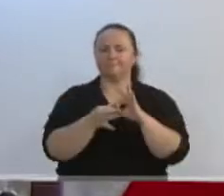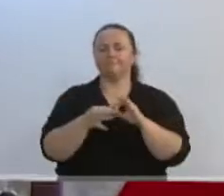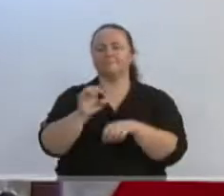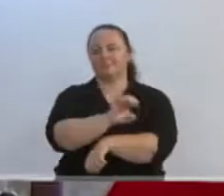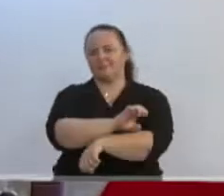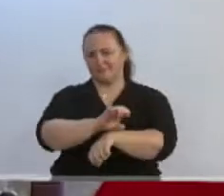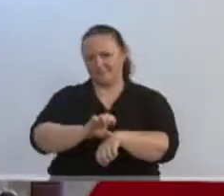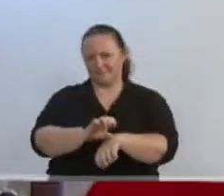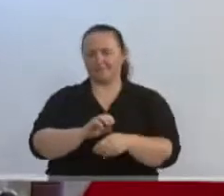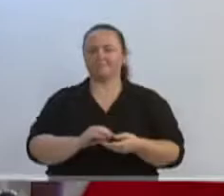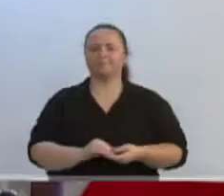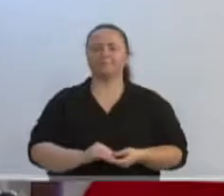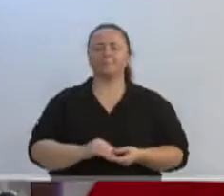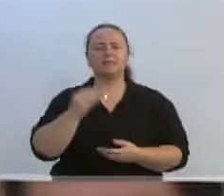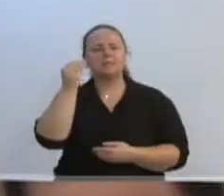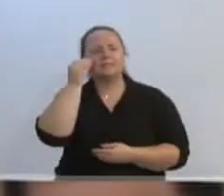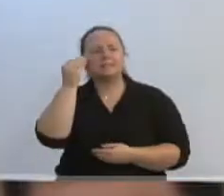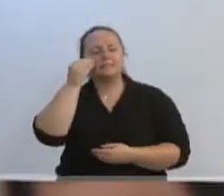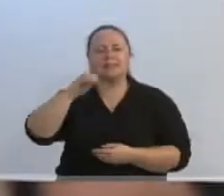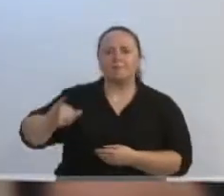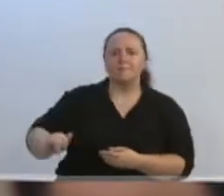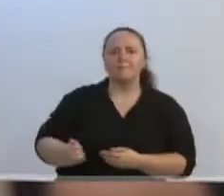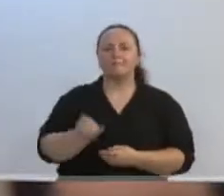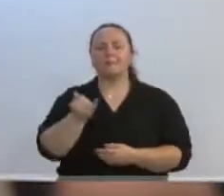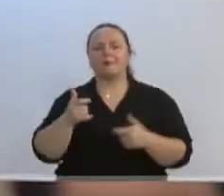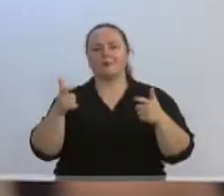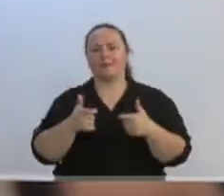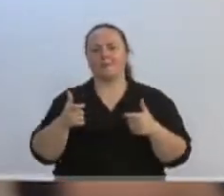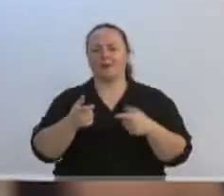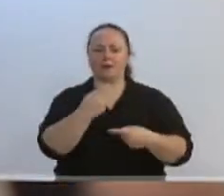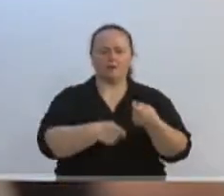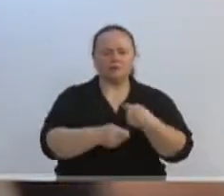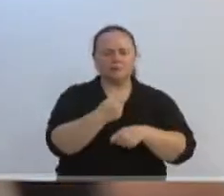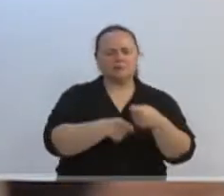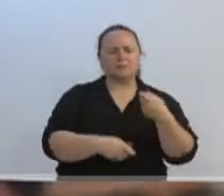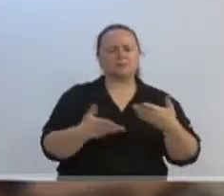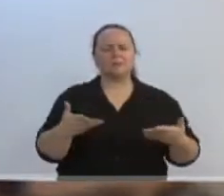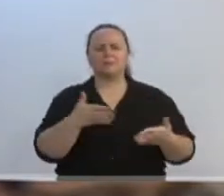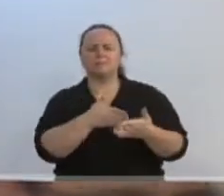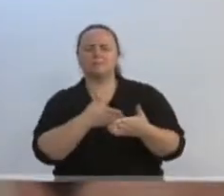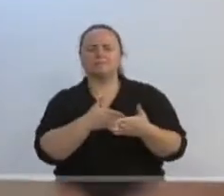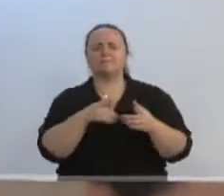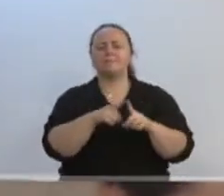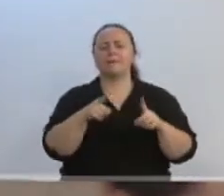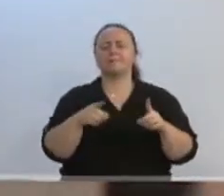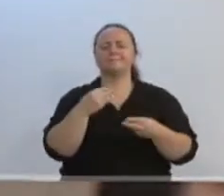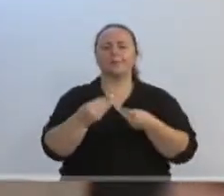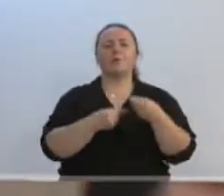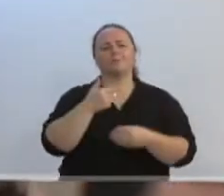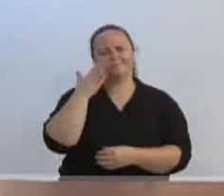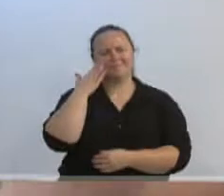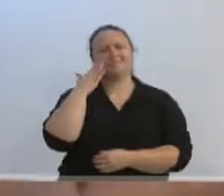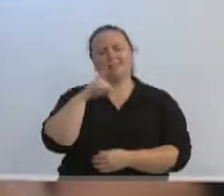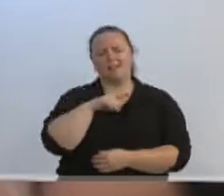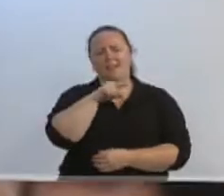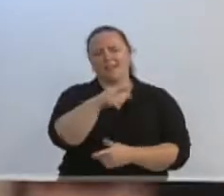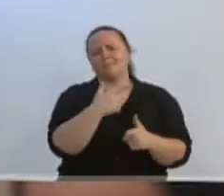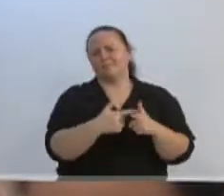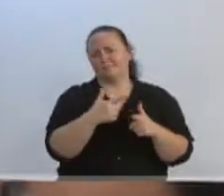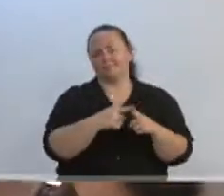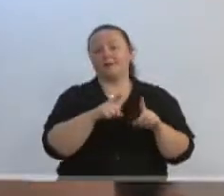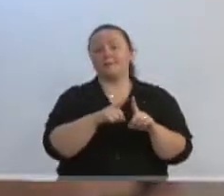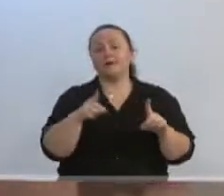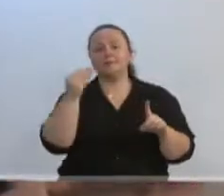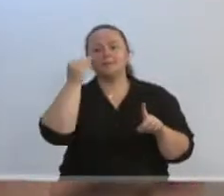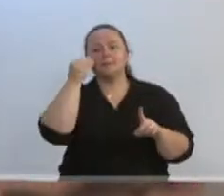caminho da gente tentar aproveitar alguns espaços que talvez administrativamente tenham alguns empecilhos, e a gente sabe disso, mas tentar